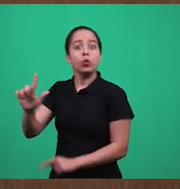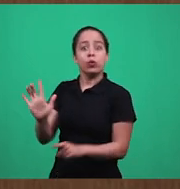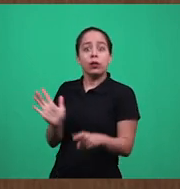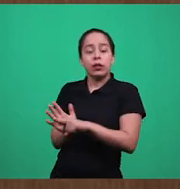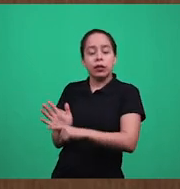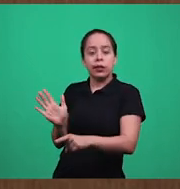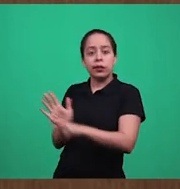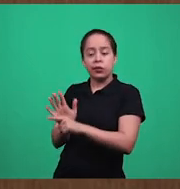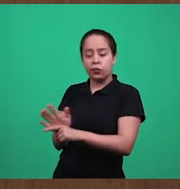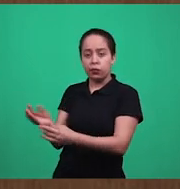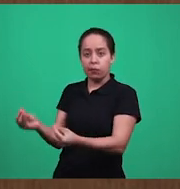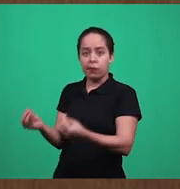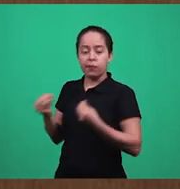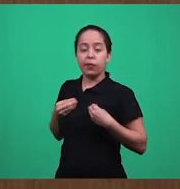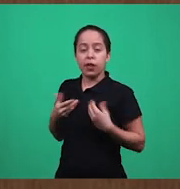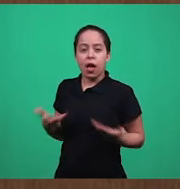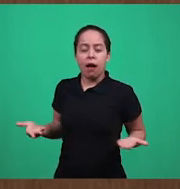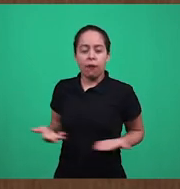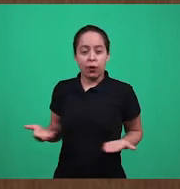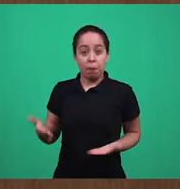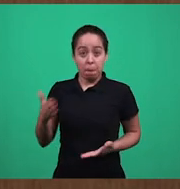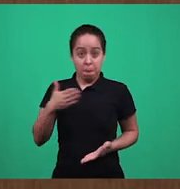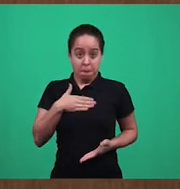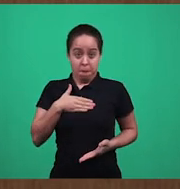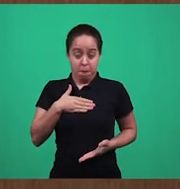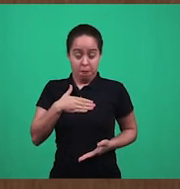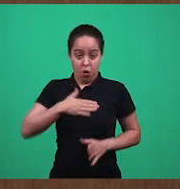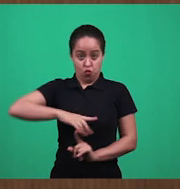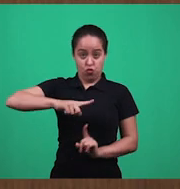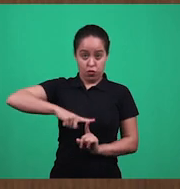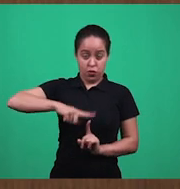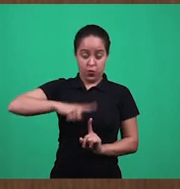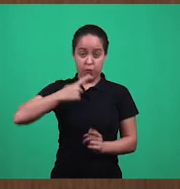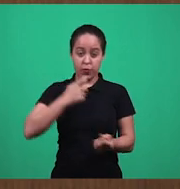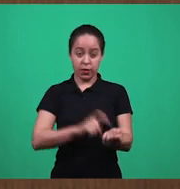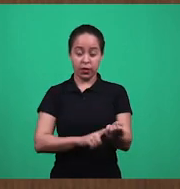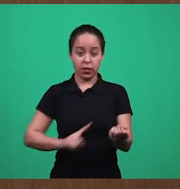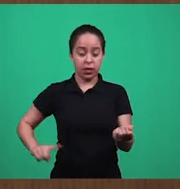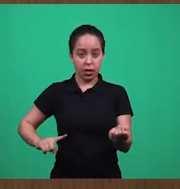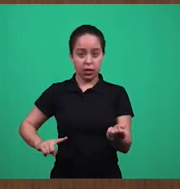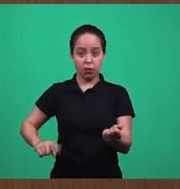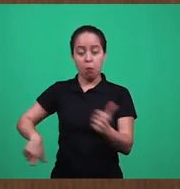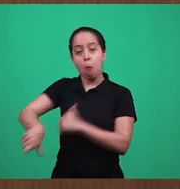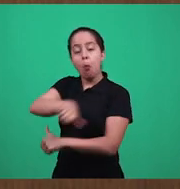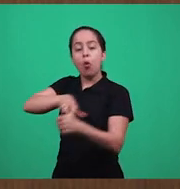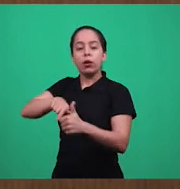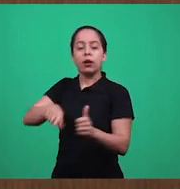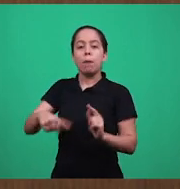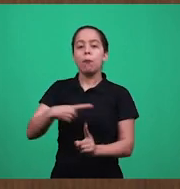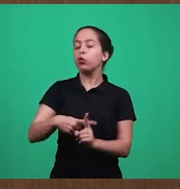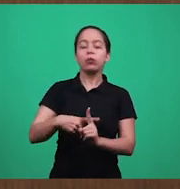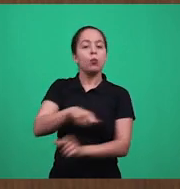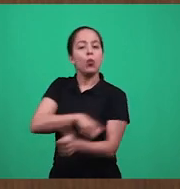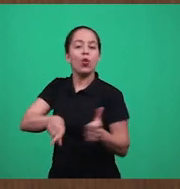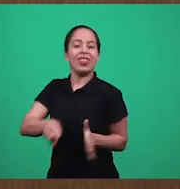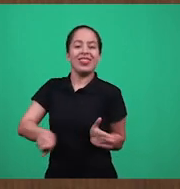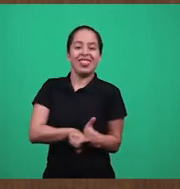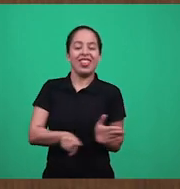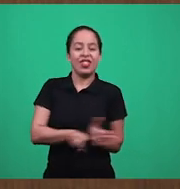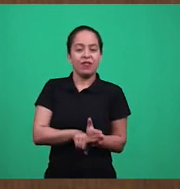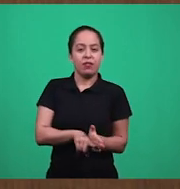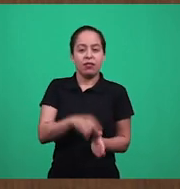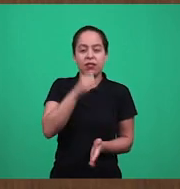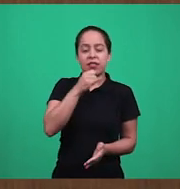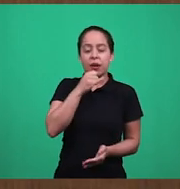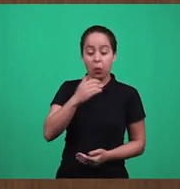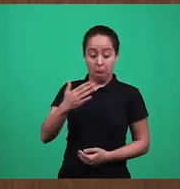ele passa, o grupamento sanguíneo dele passa a ser agora o grupamento sanguíneo do doador, não aquele dele